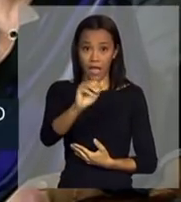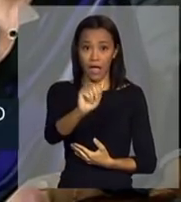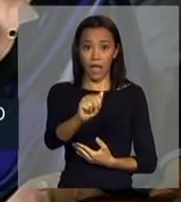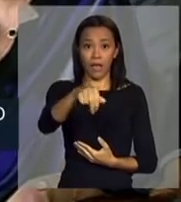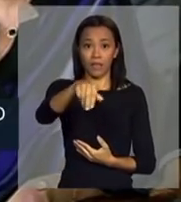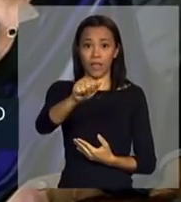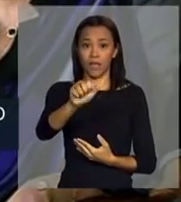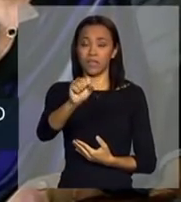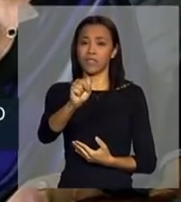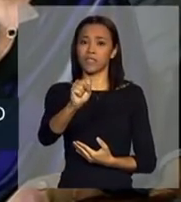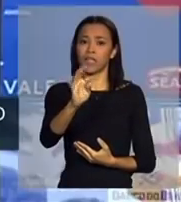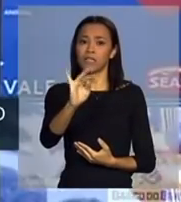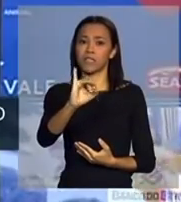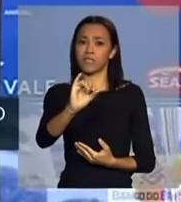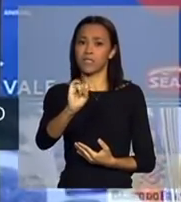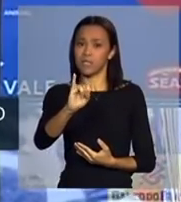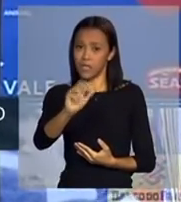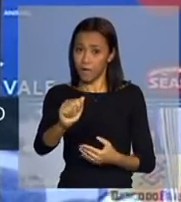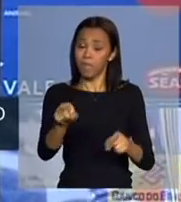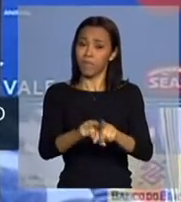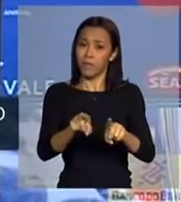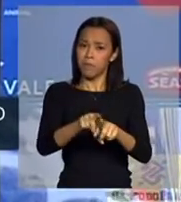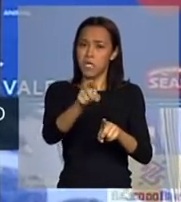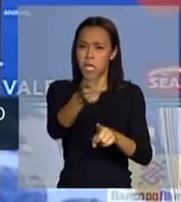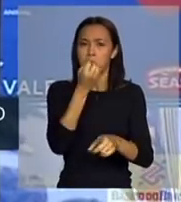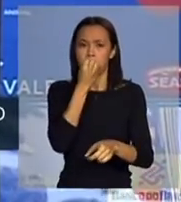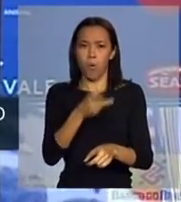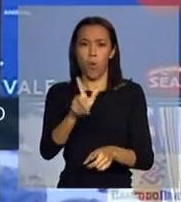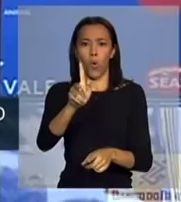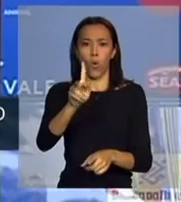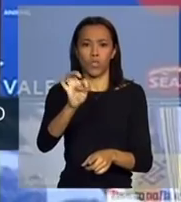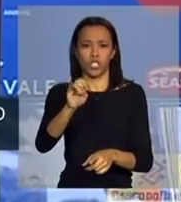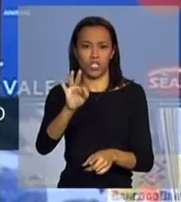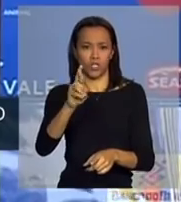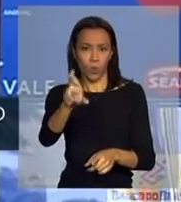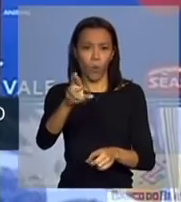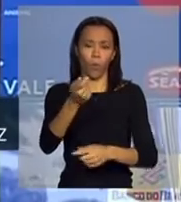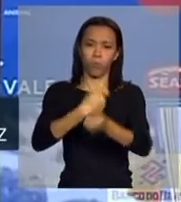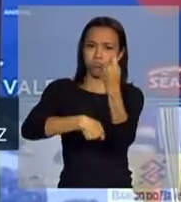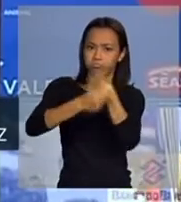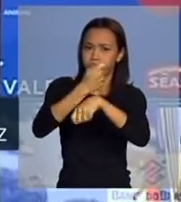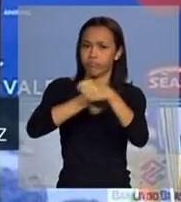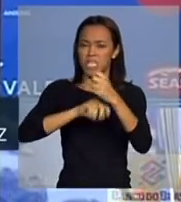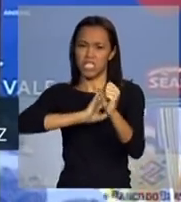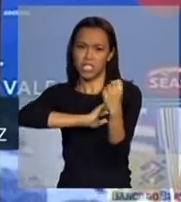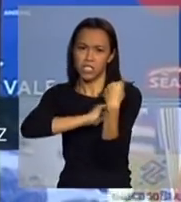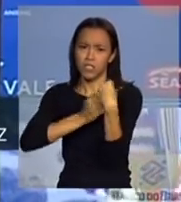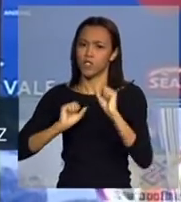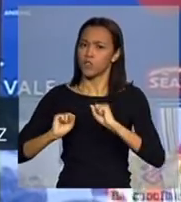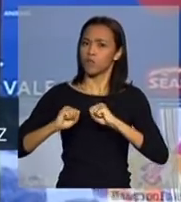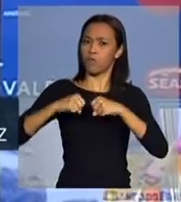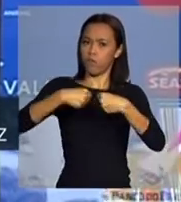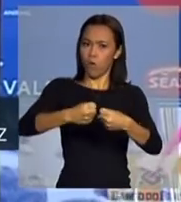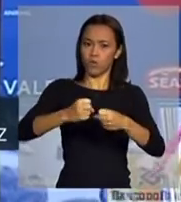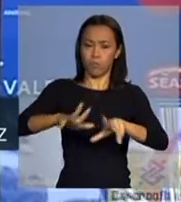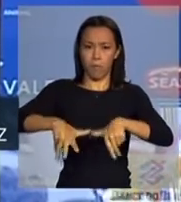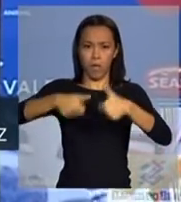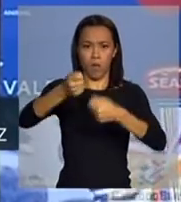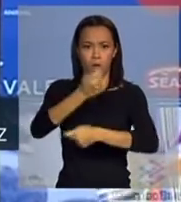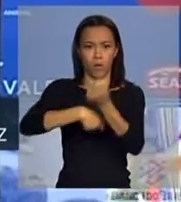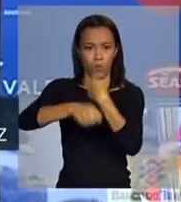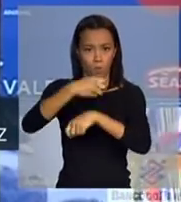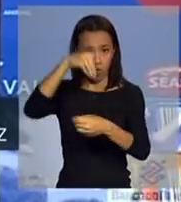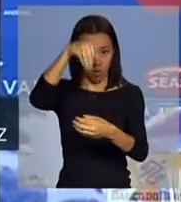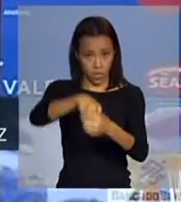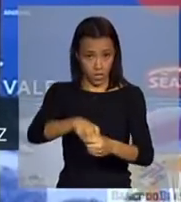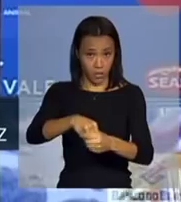Anastasia, gestor de competência imensurável, que promove extraordinário esforço para a modernização da economia mineira,